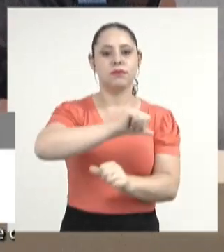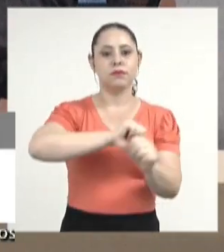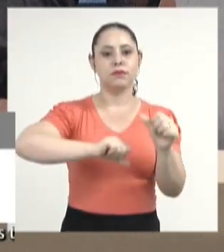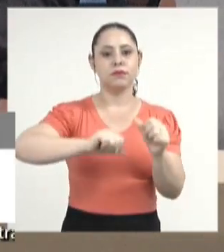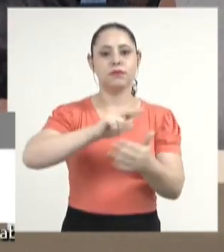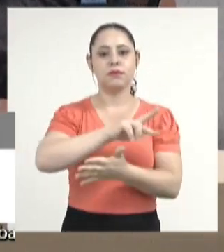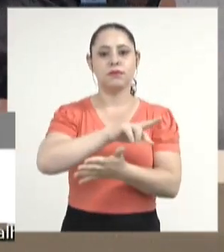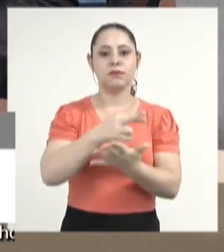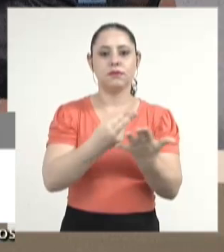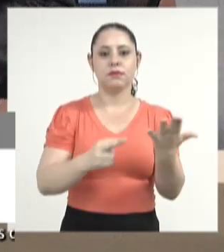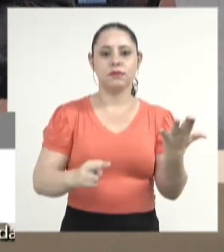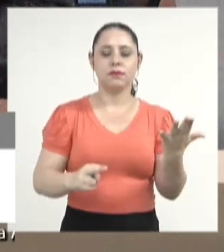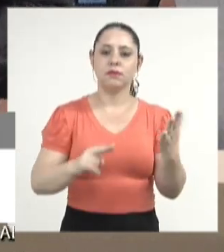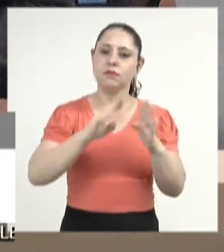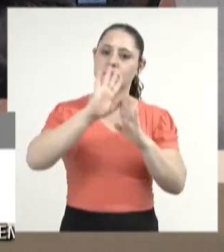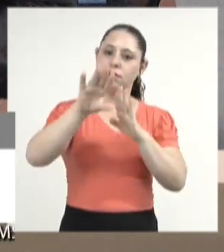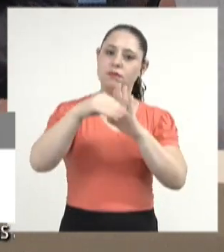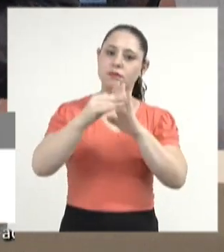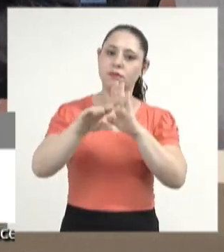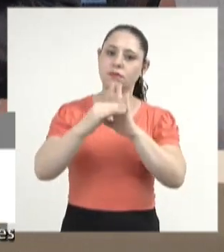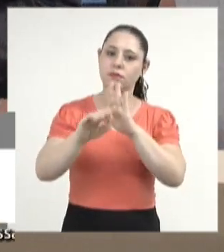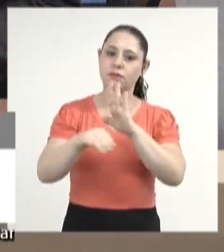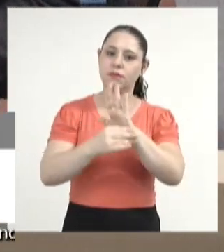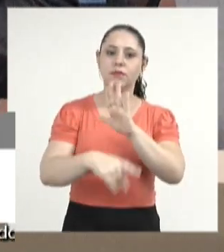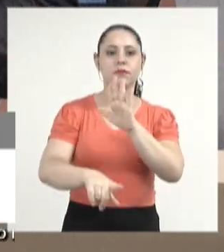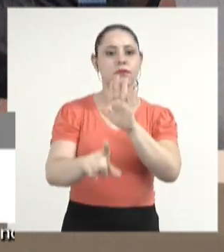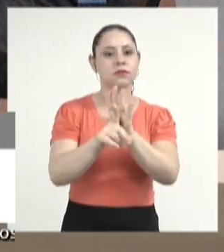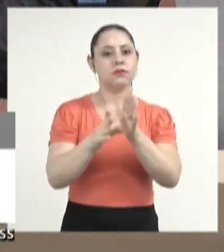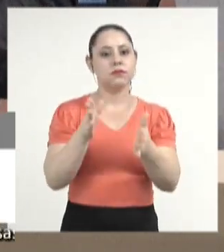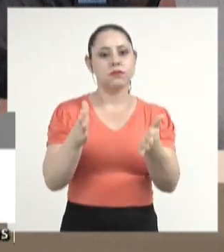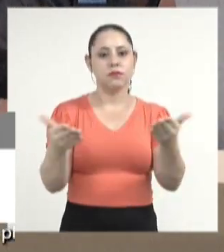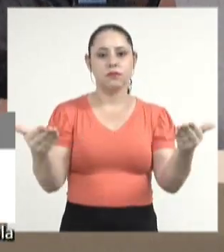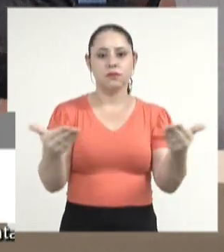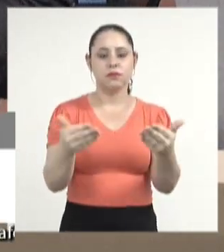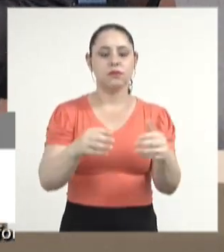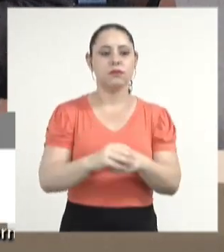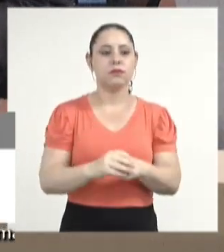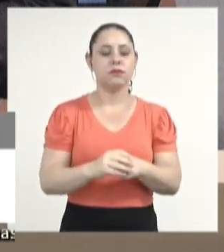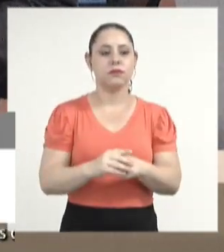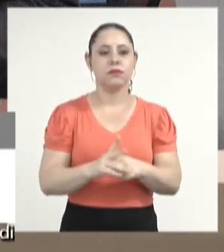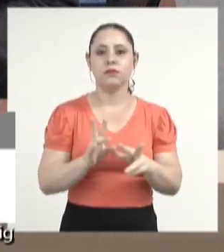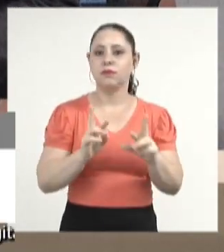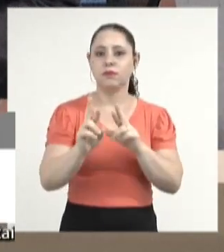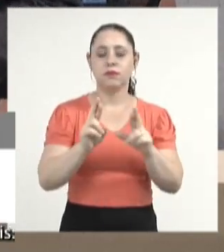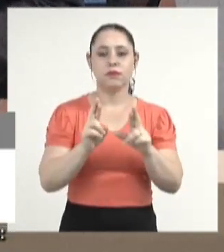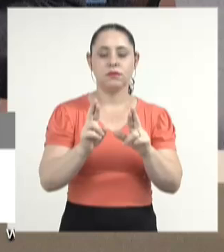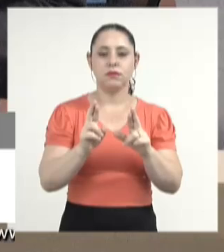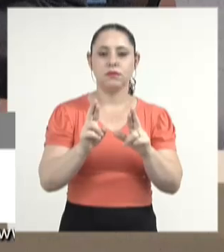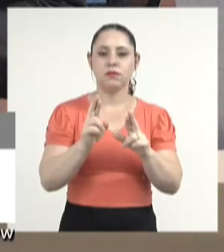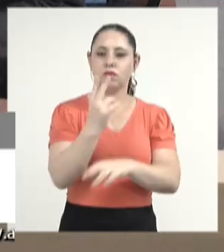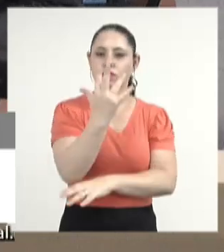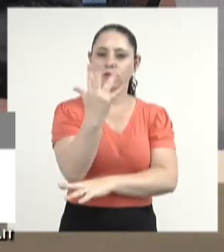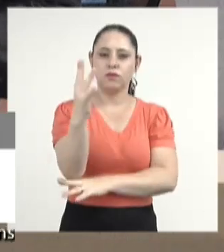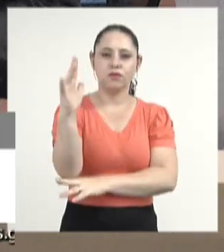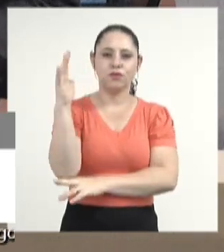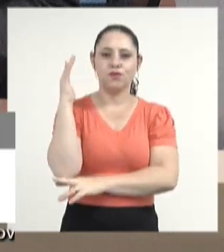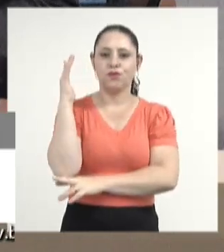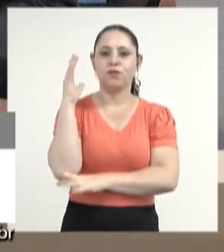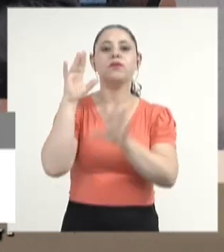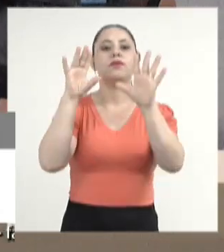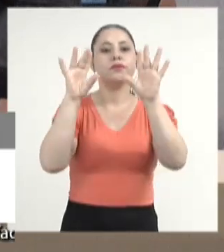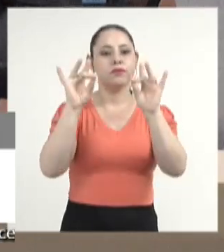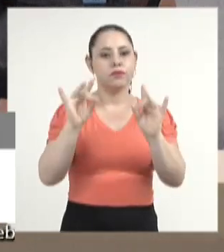a redação e também acrescenta dispositivos à lei em vigor com relação às alterações do meio ambiente e também